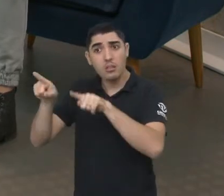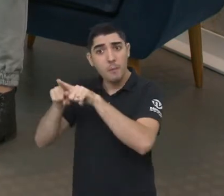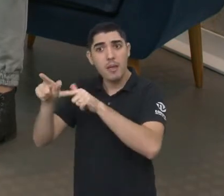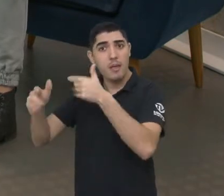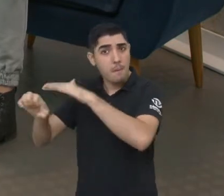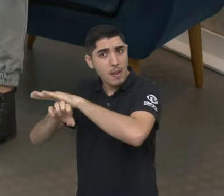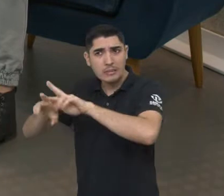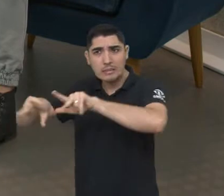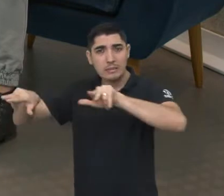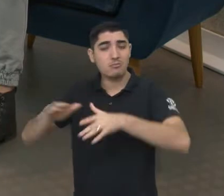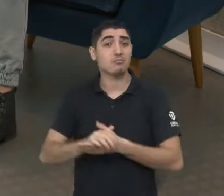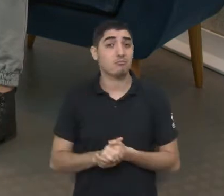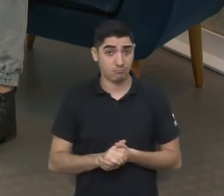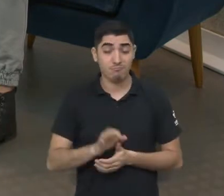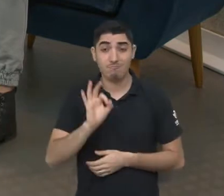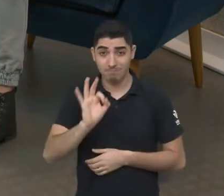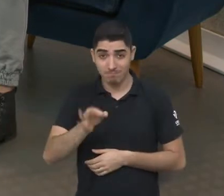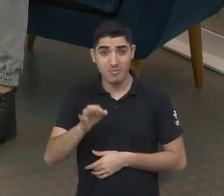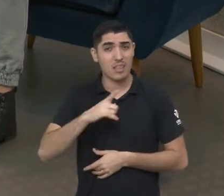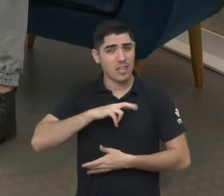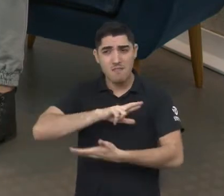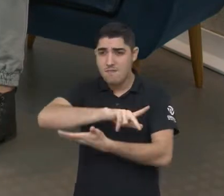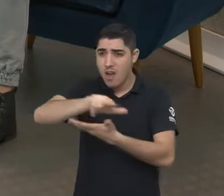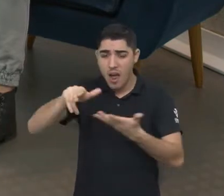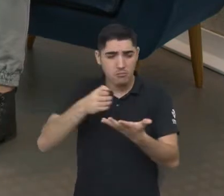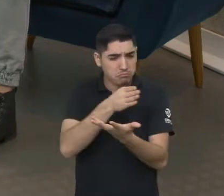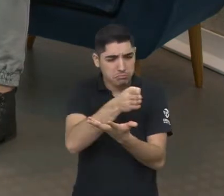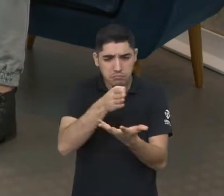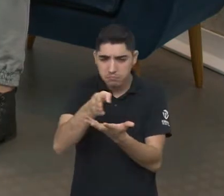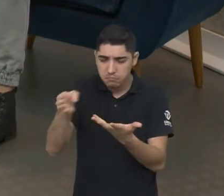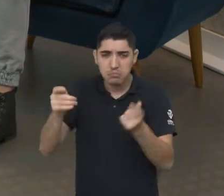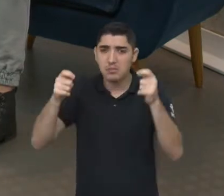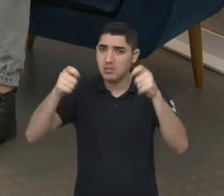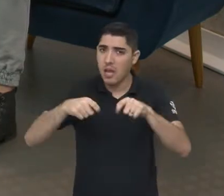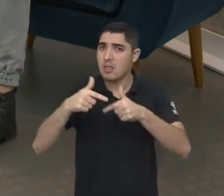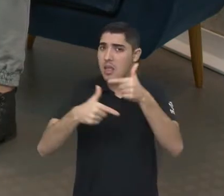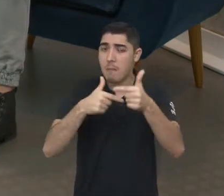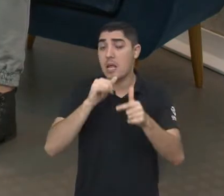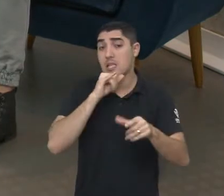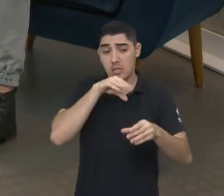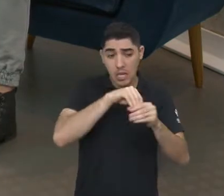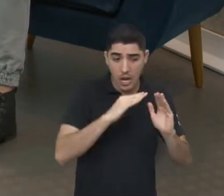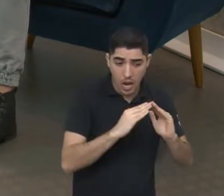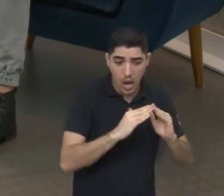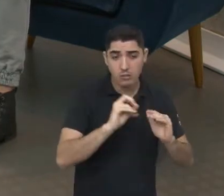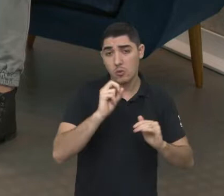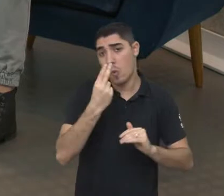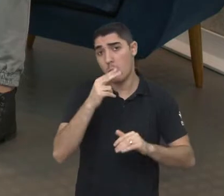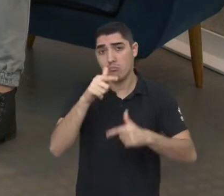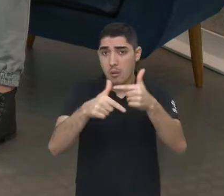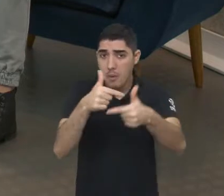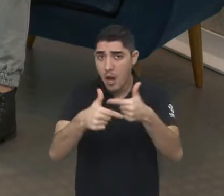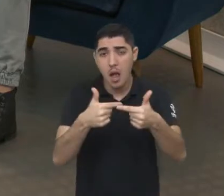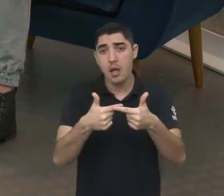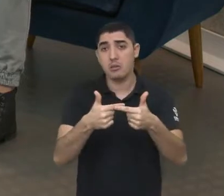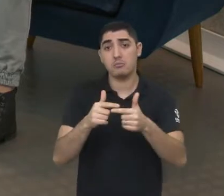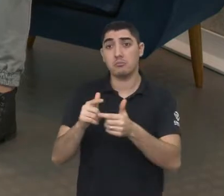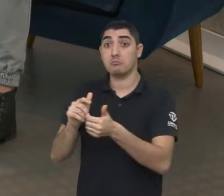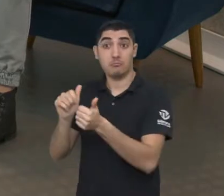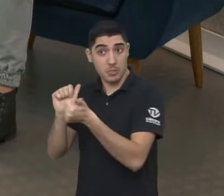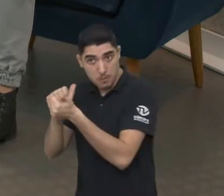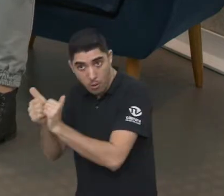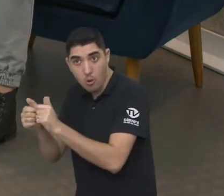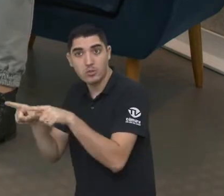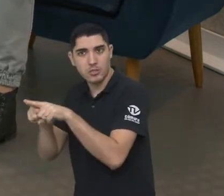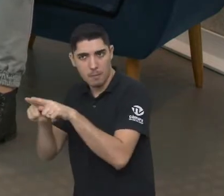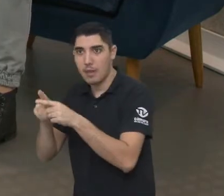né? Com certeza. É essencial em todos os âmbitos, seja em casa ou no trabalho. No